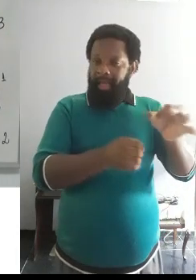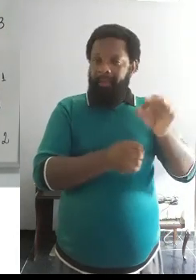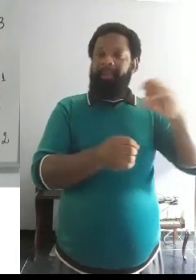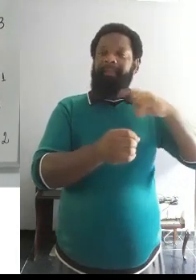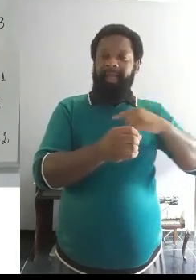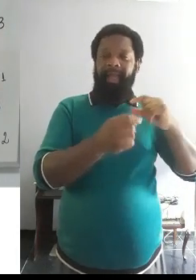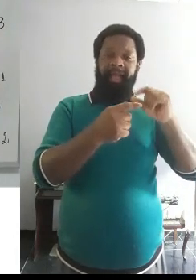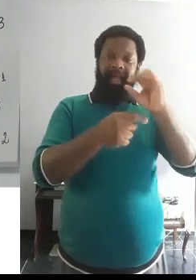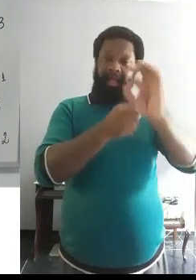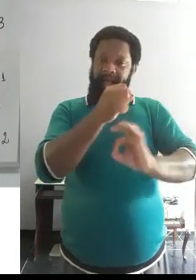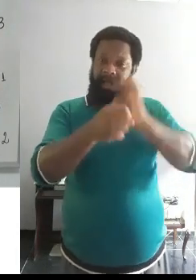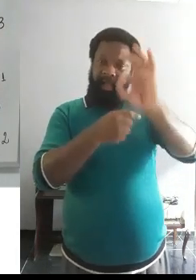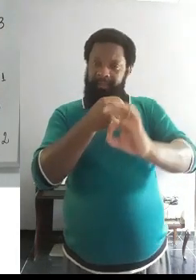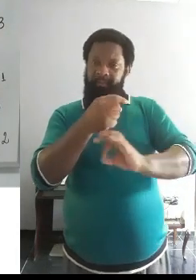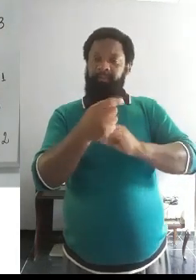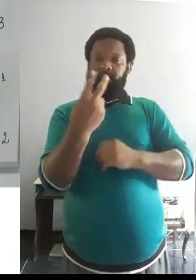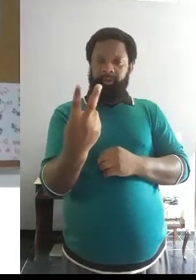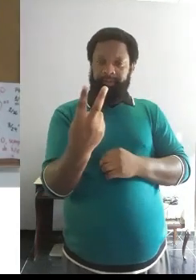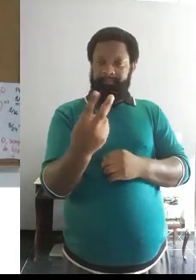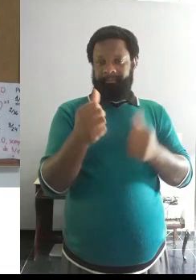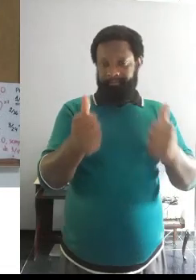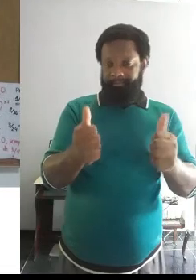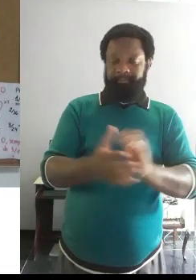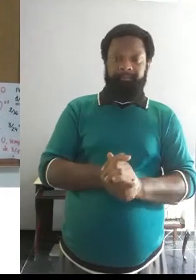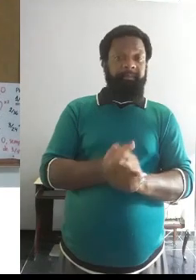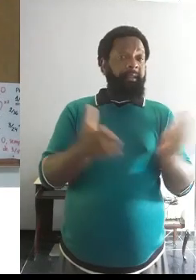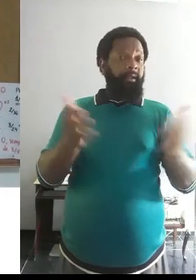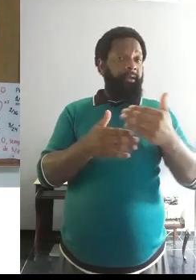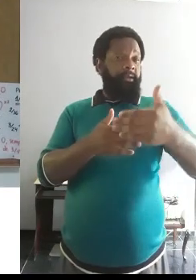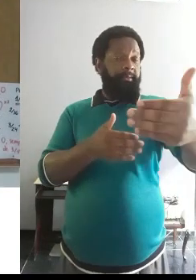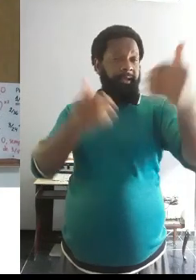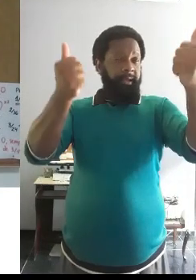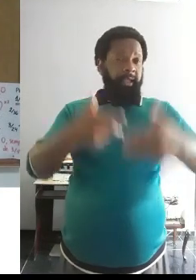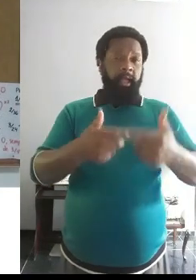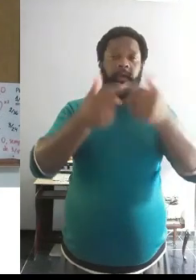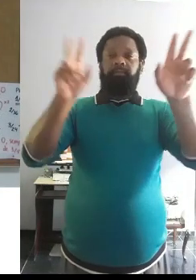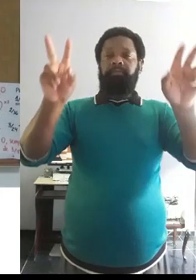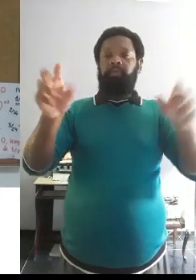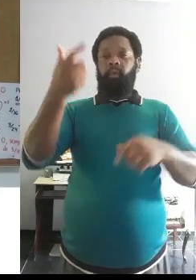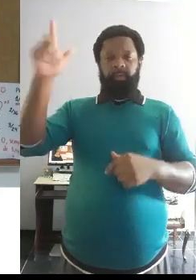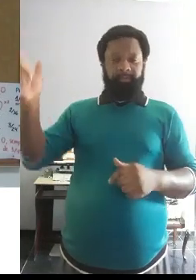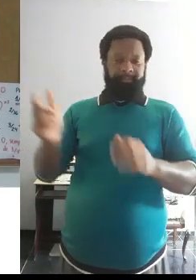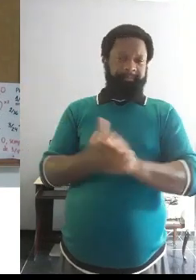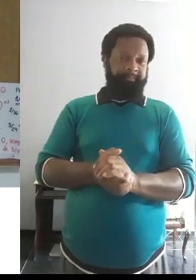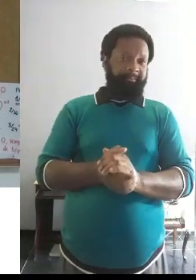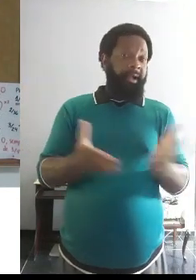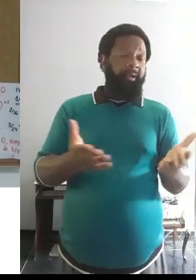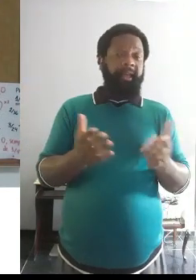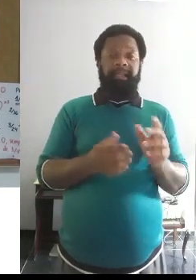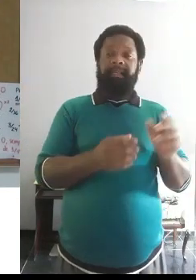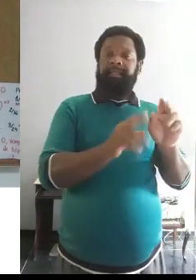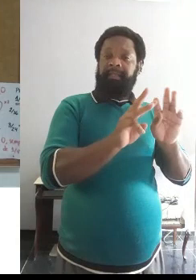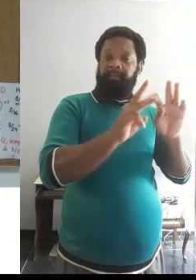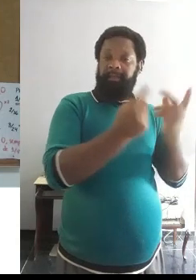formadas por 2 átomos. Tudo bem, pessoal? E nós vamos falar sobre alguns outros tópicos. Bom, a diferença